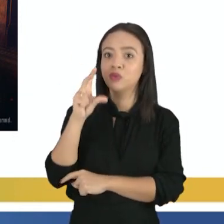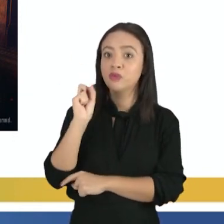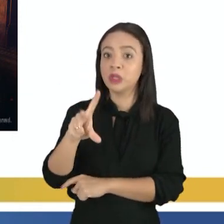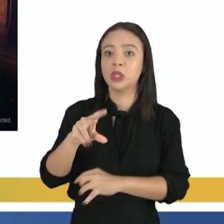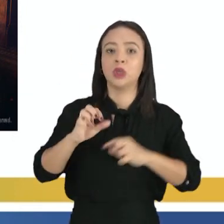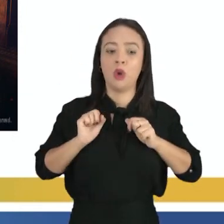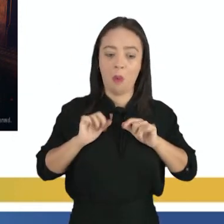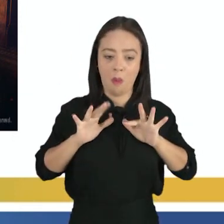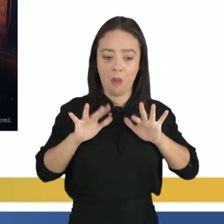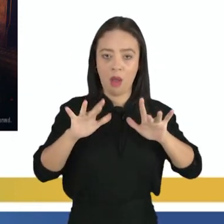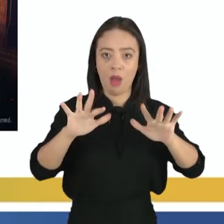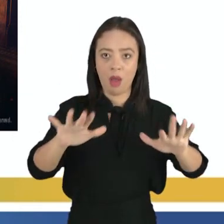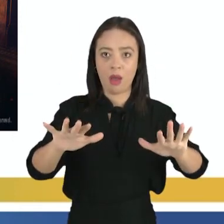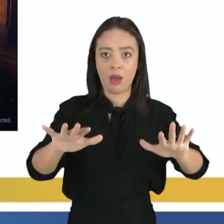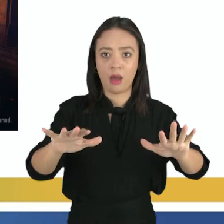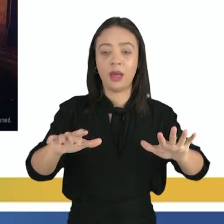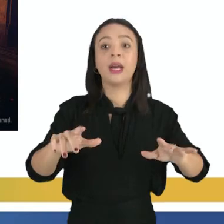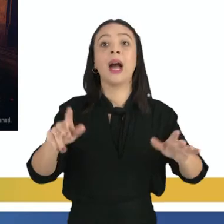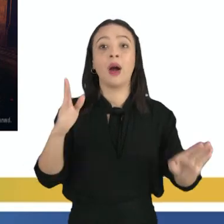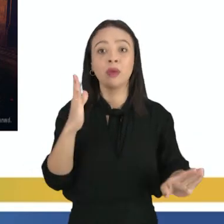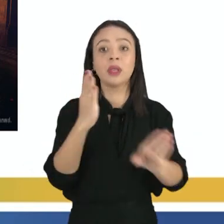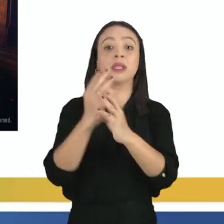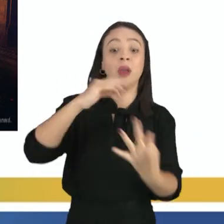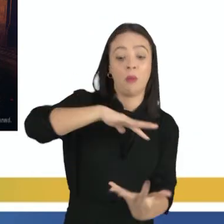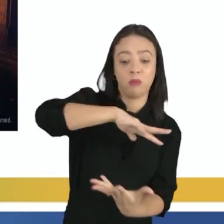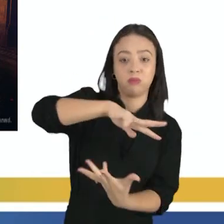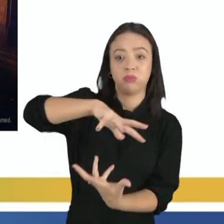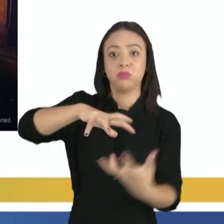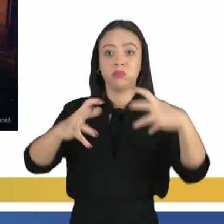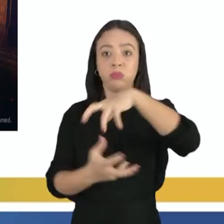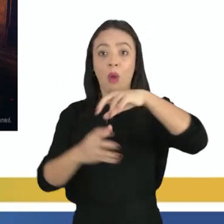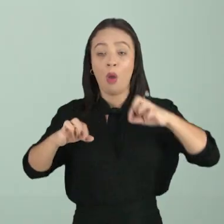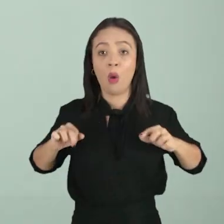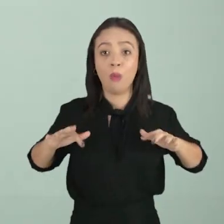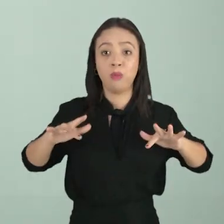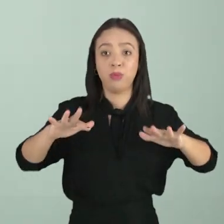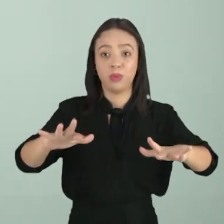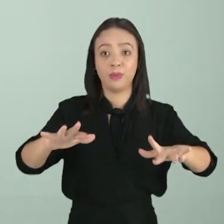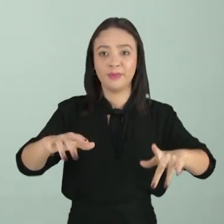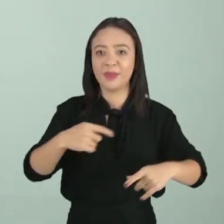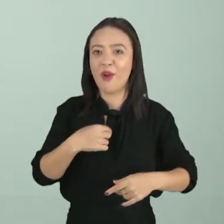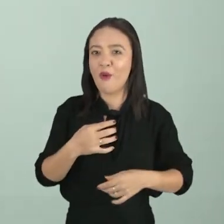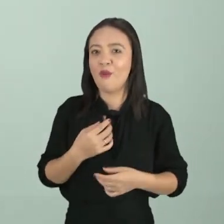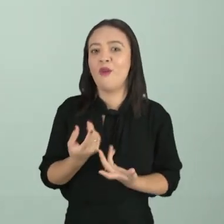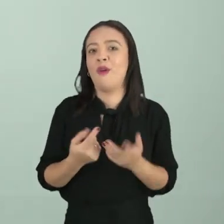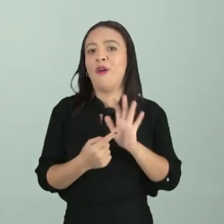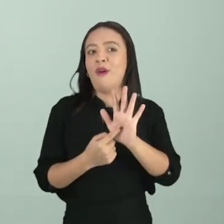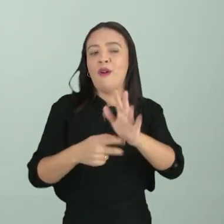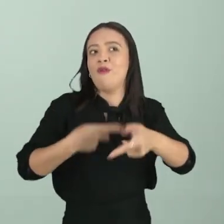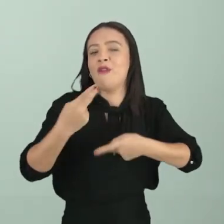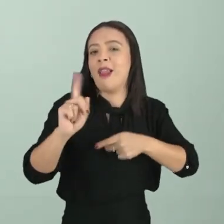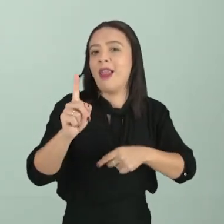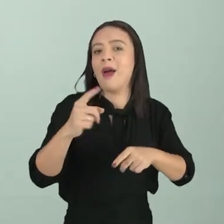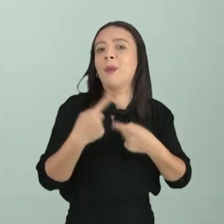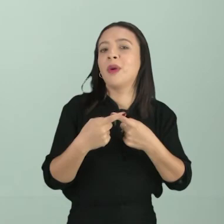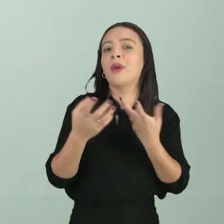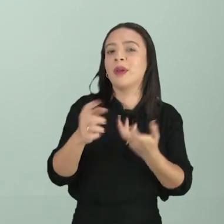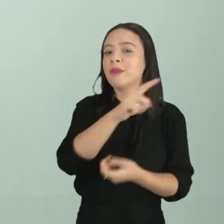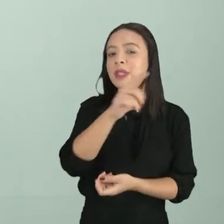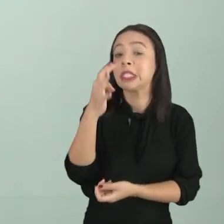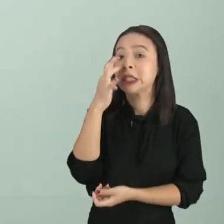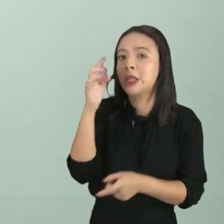espalhado, causar uma pandemia, né? Tanto é que eu não vou dar muito spoiler, né, porque se alguém se interessar em ver o